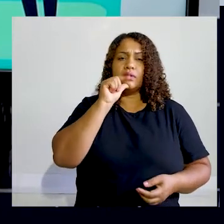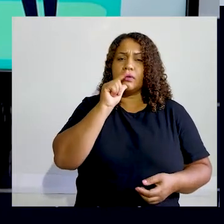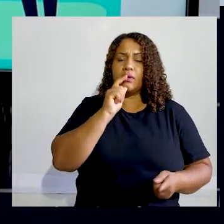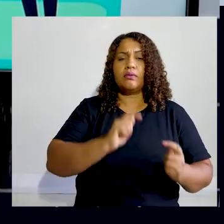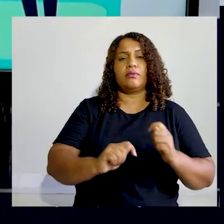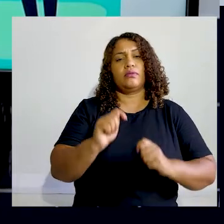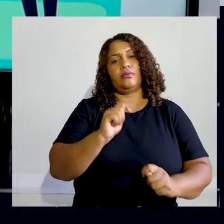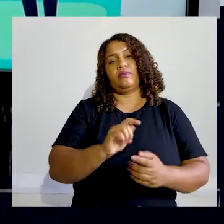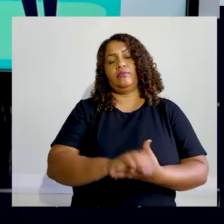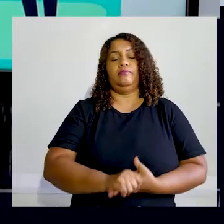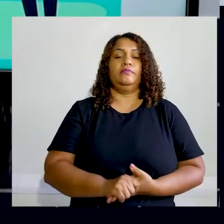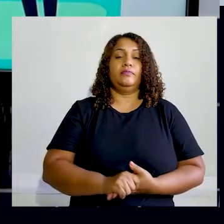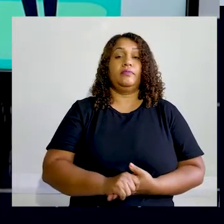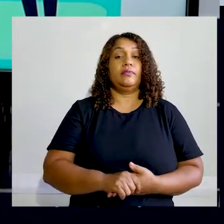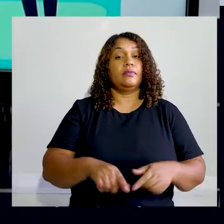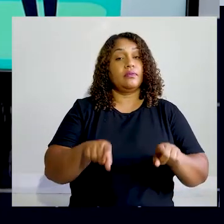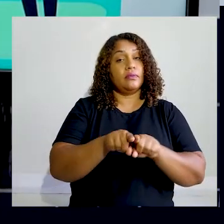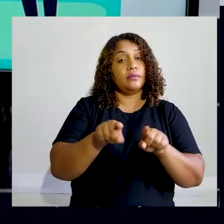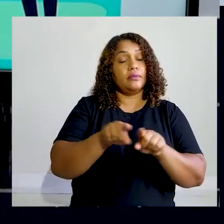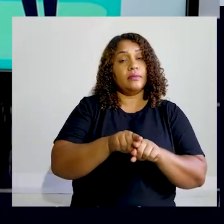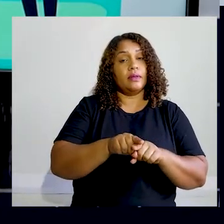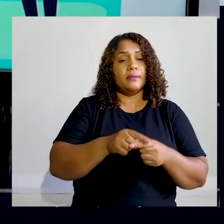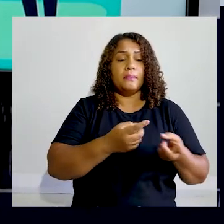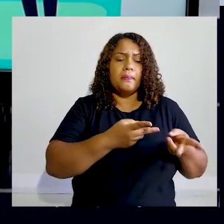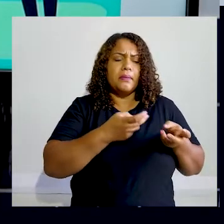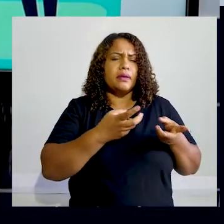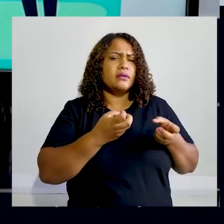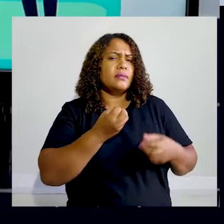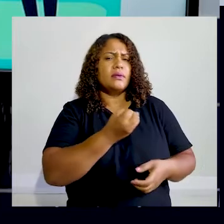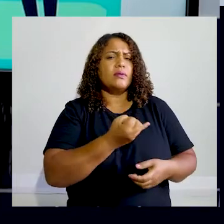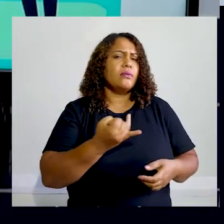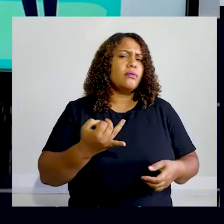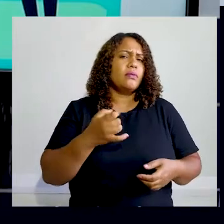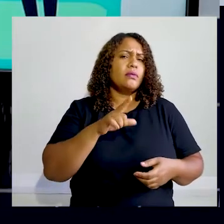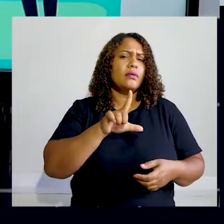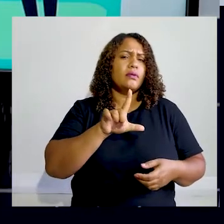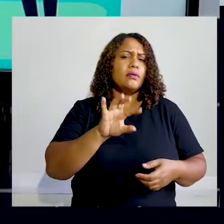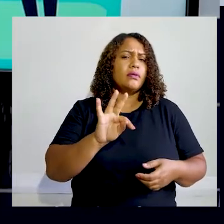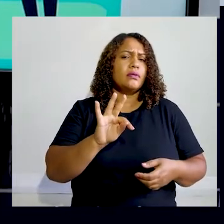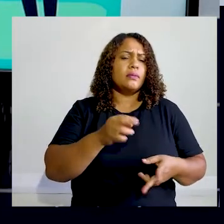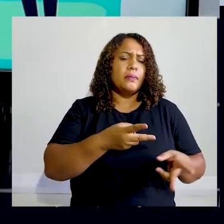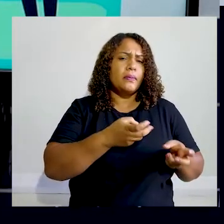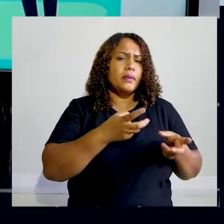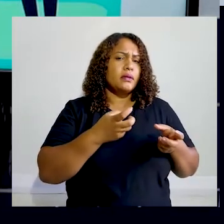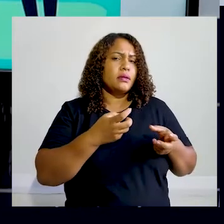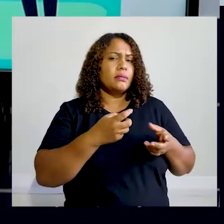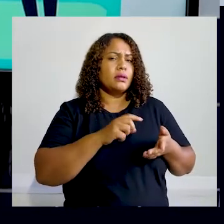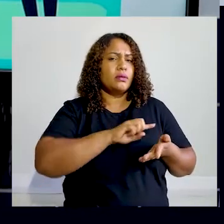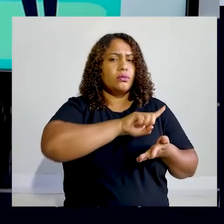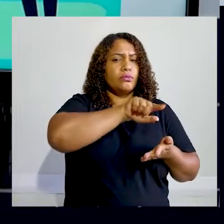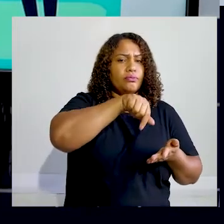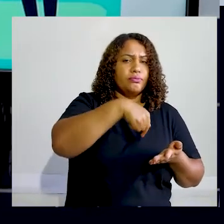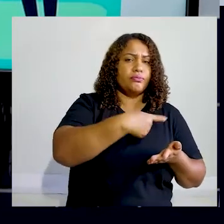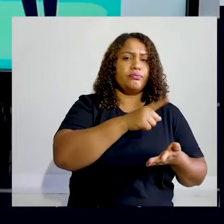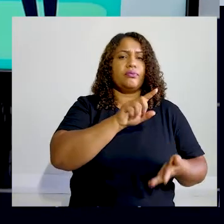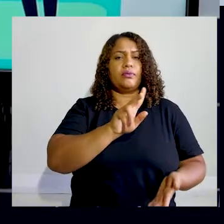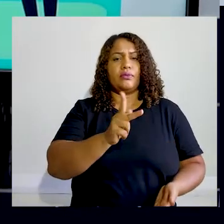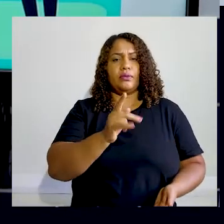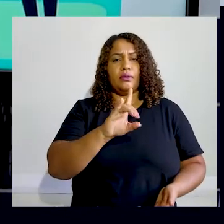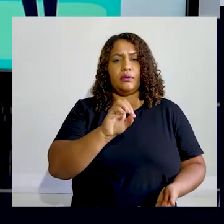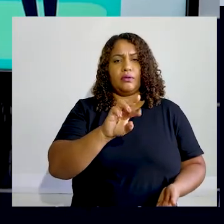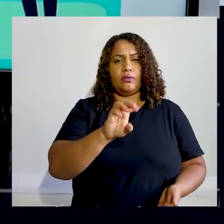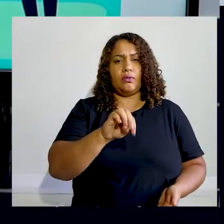uso desse bem tão valioso. Acompanhe o consumo da sua residência observando a medição do hidrômetro.